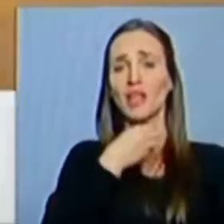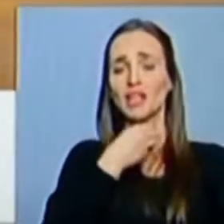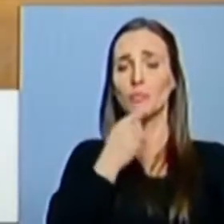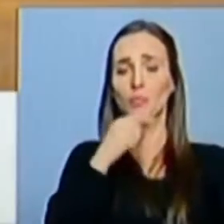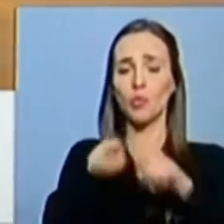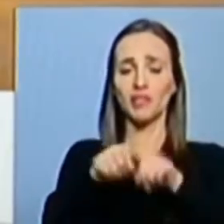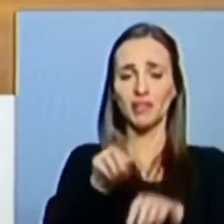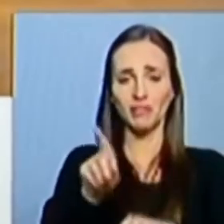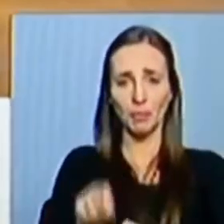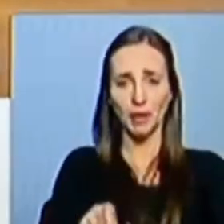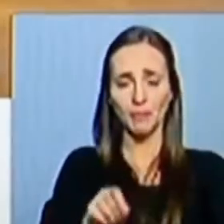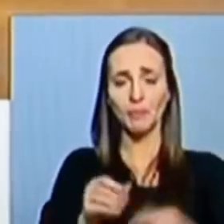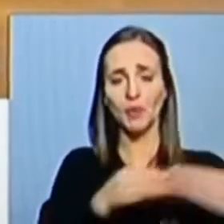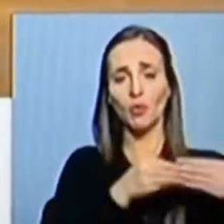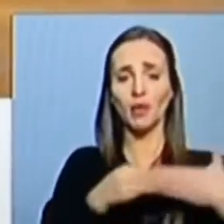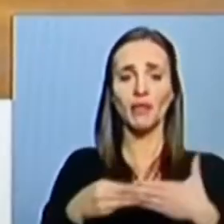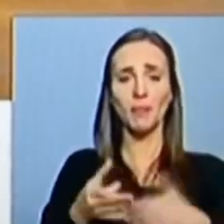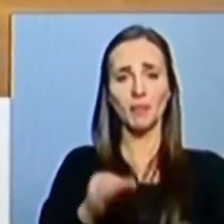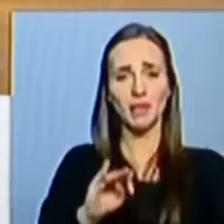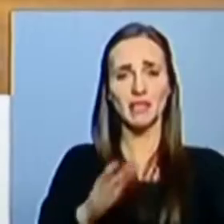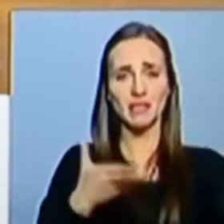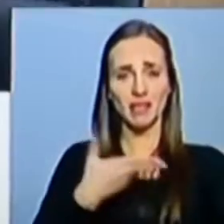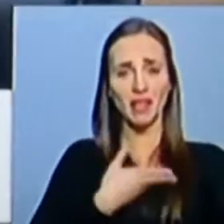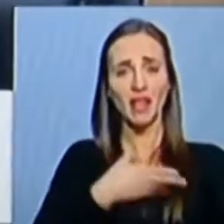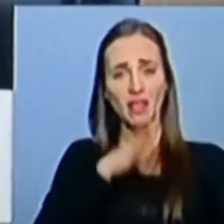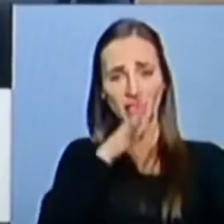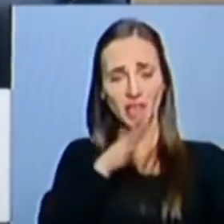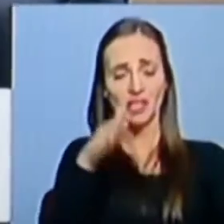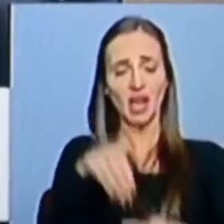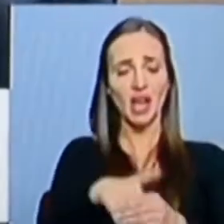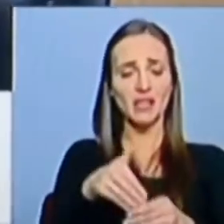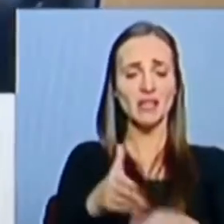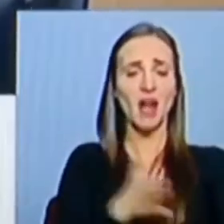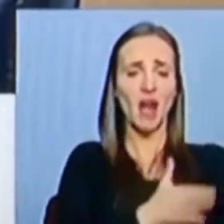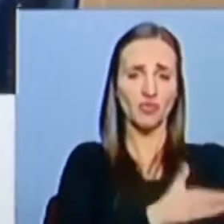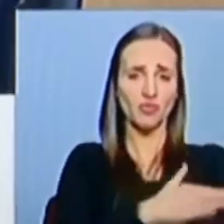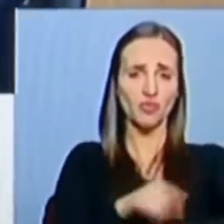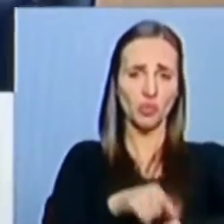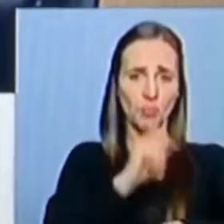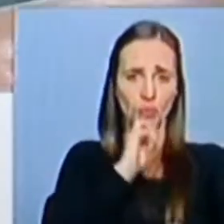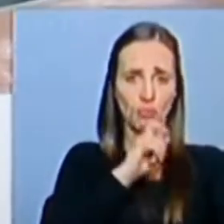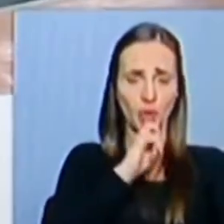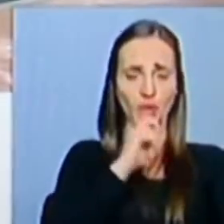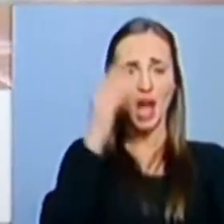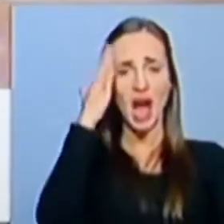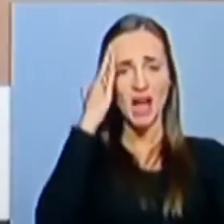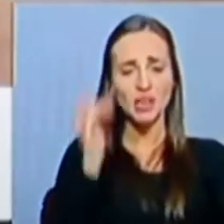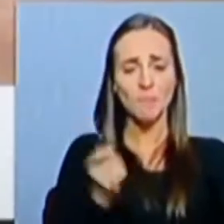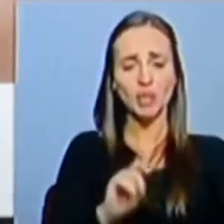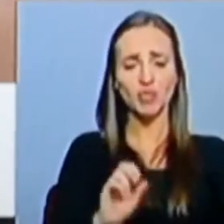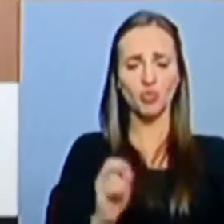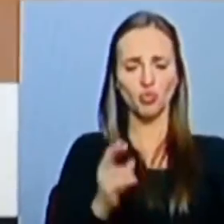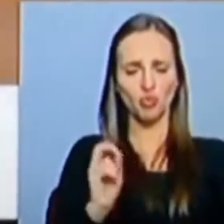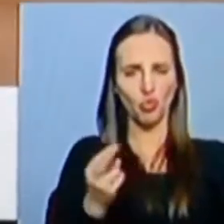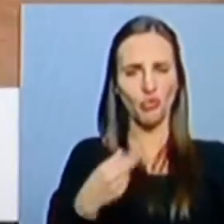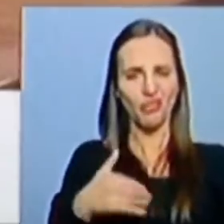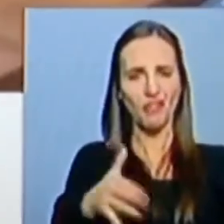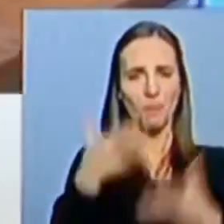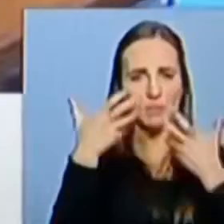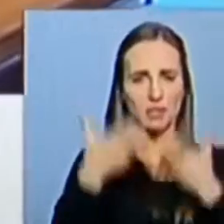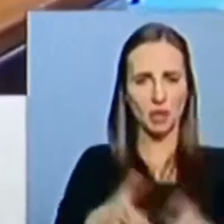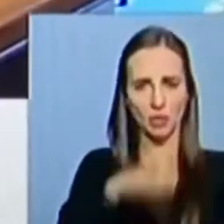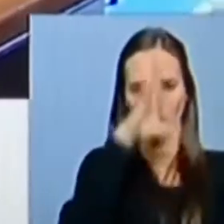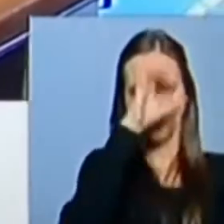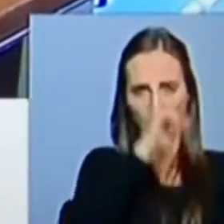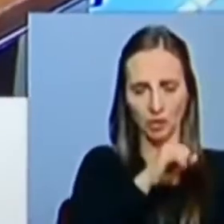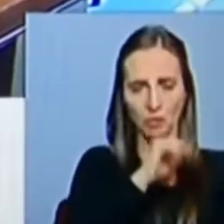o líder do PSB admite eleições antecipadas e acha que o mês de outubro vai ser pesado para o governo